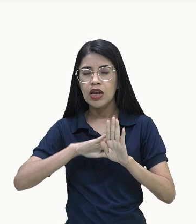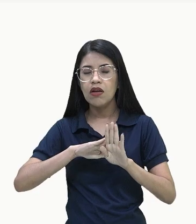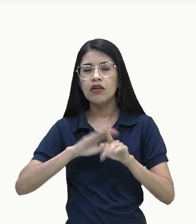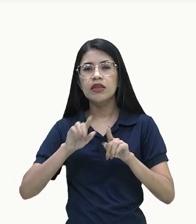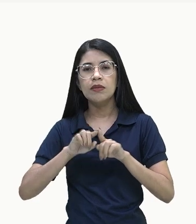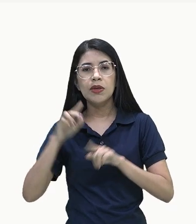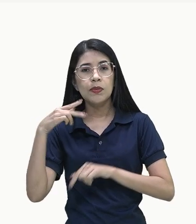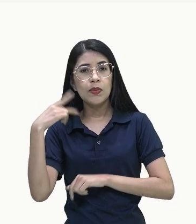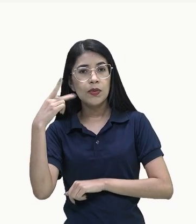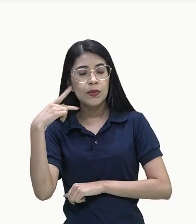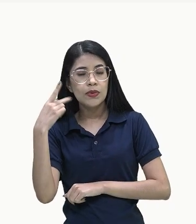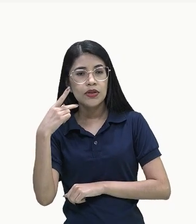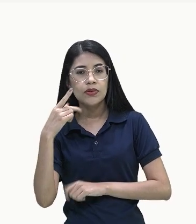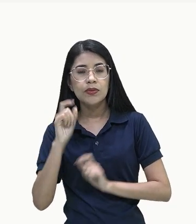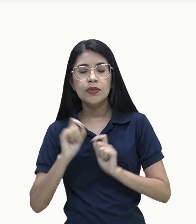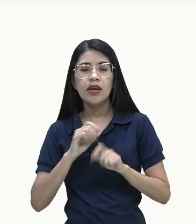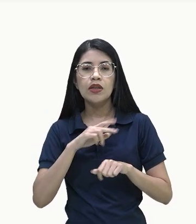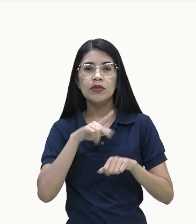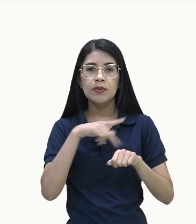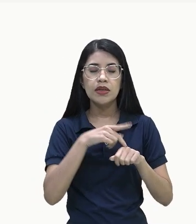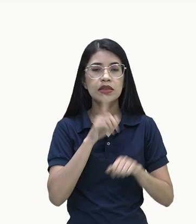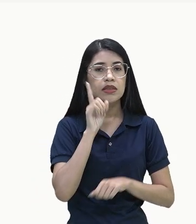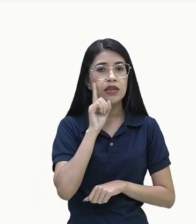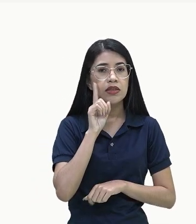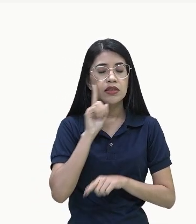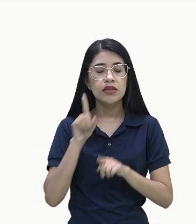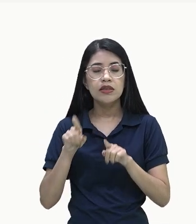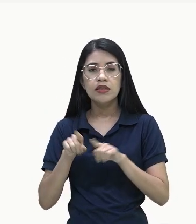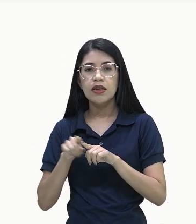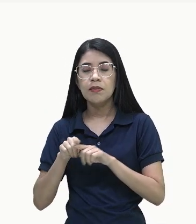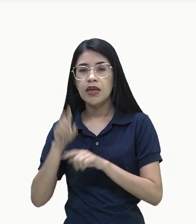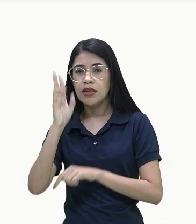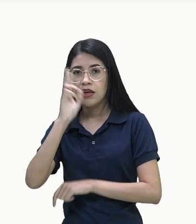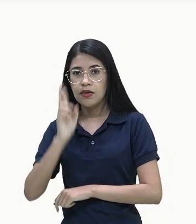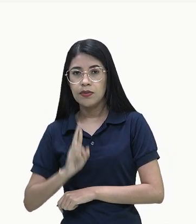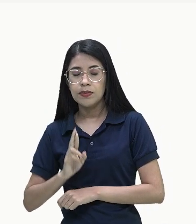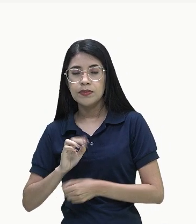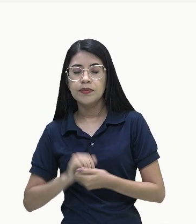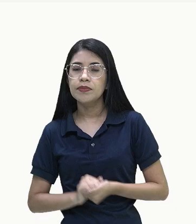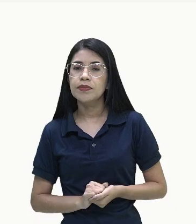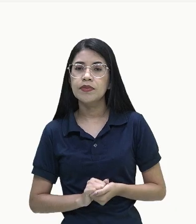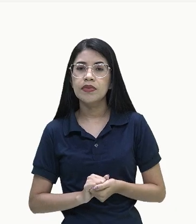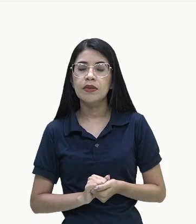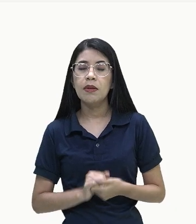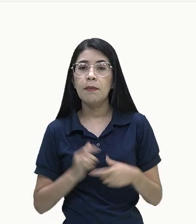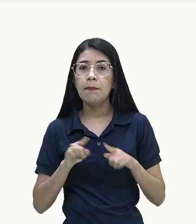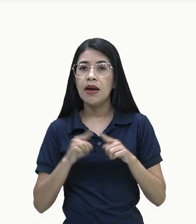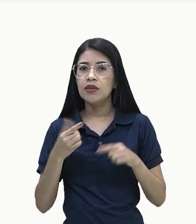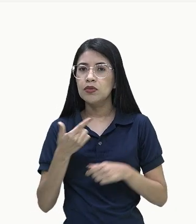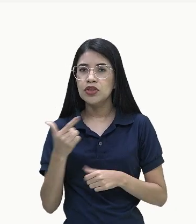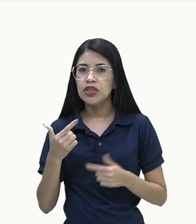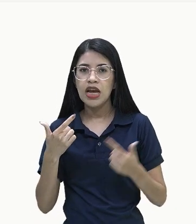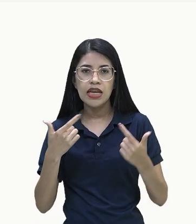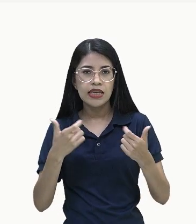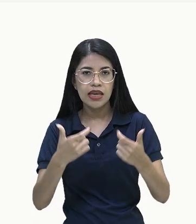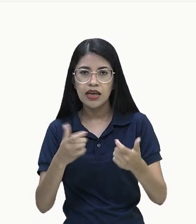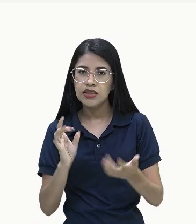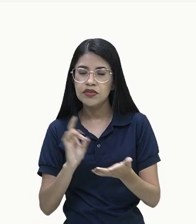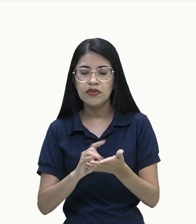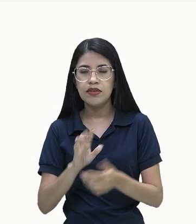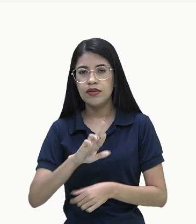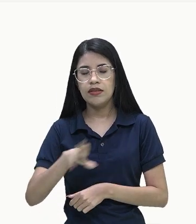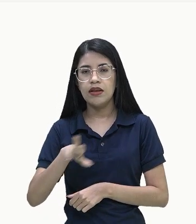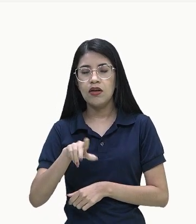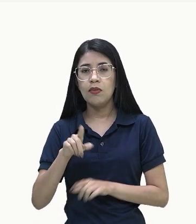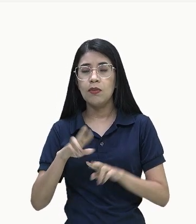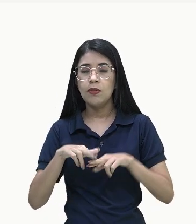político, né, entre os Estados Unidos e a União Soviética. Não houve confronto direto. Por isso o